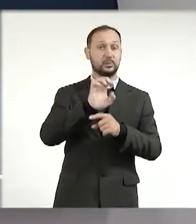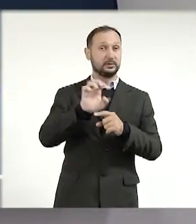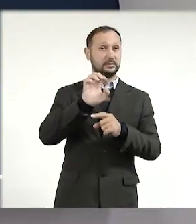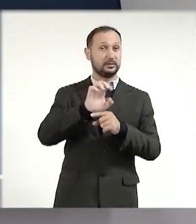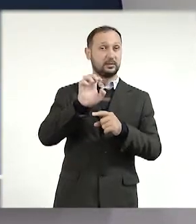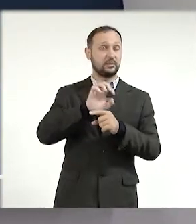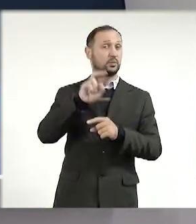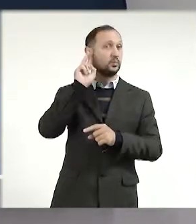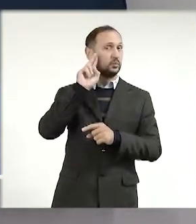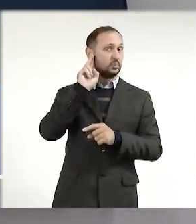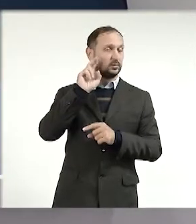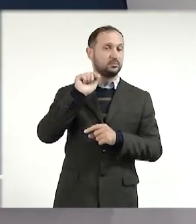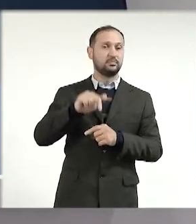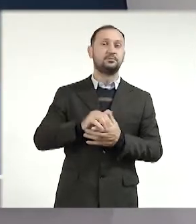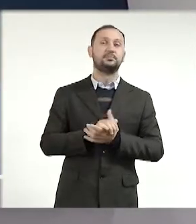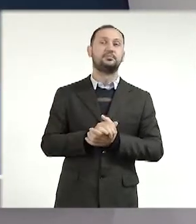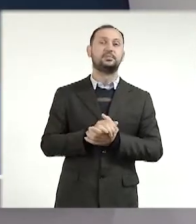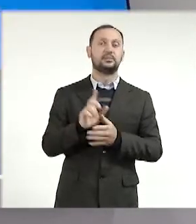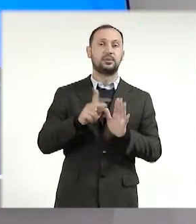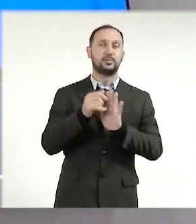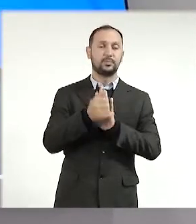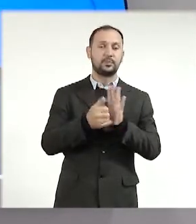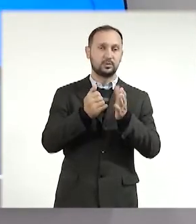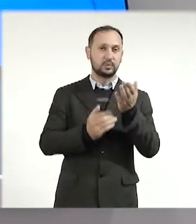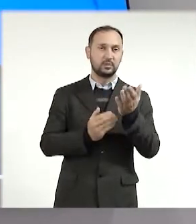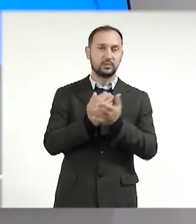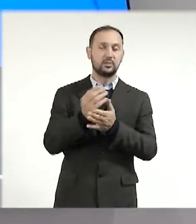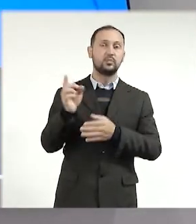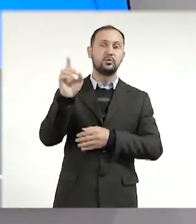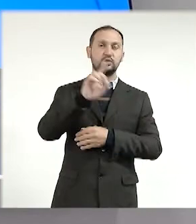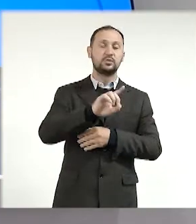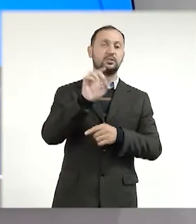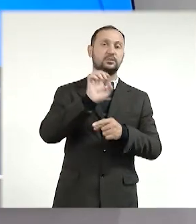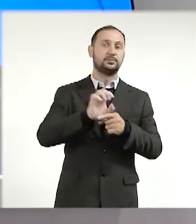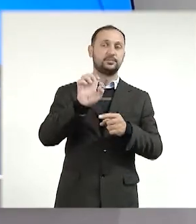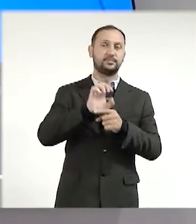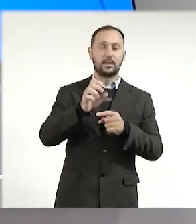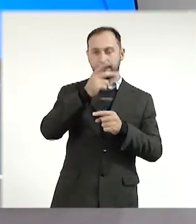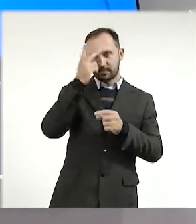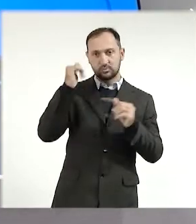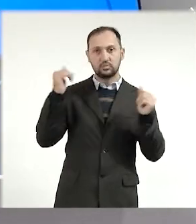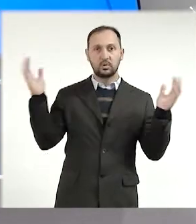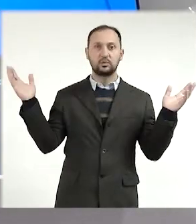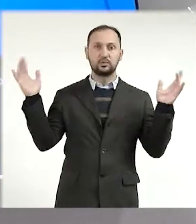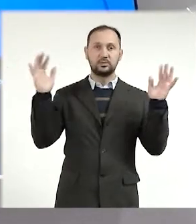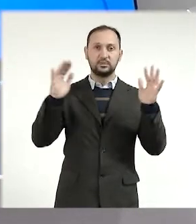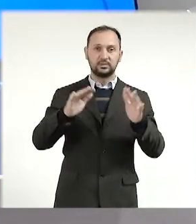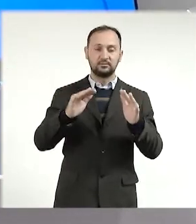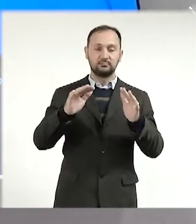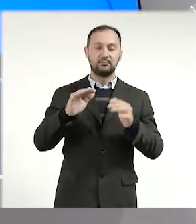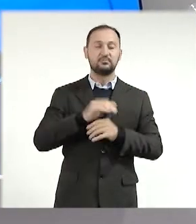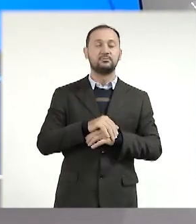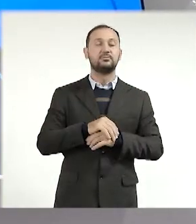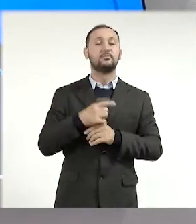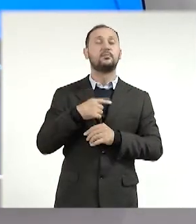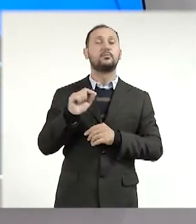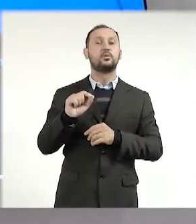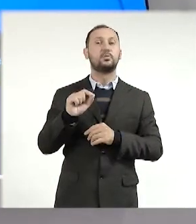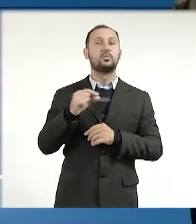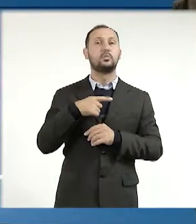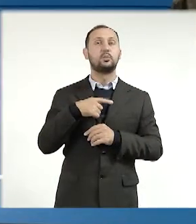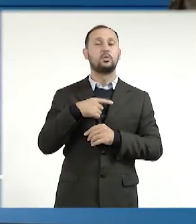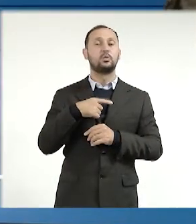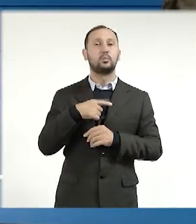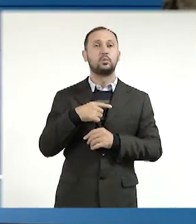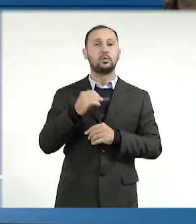do deputado Eduardo Rocha, do MDB. O projeto, que institui o Dia Estadual do Imigrante